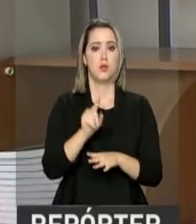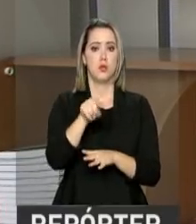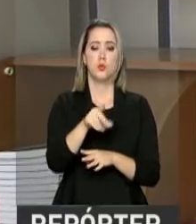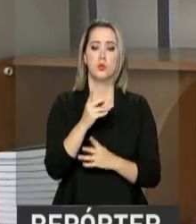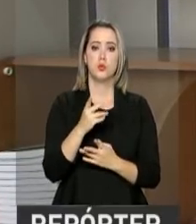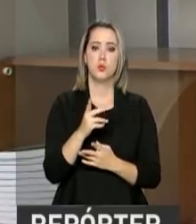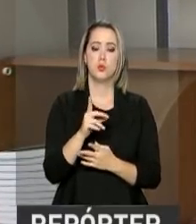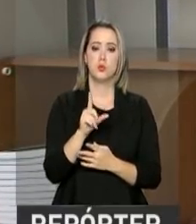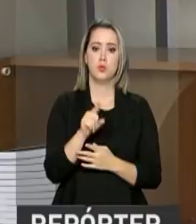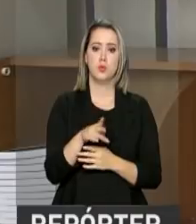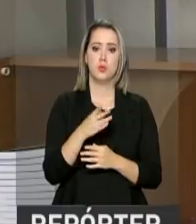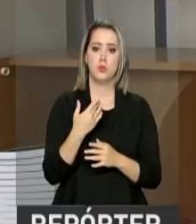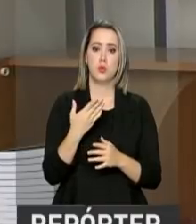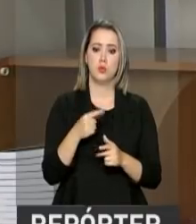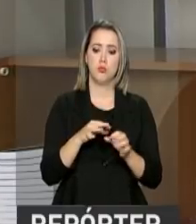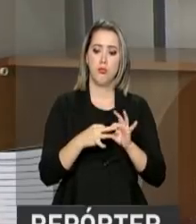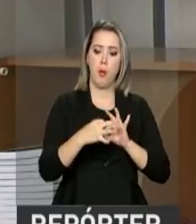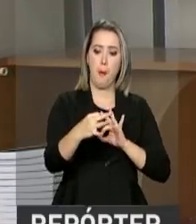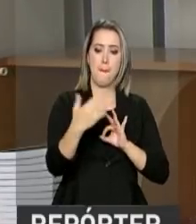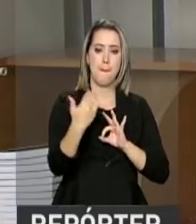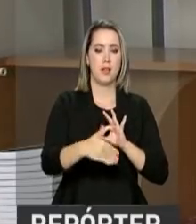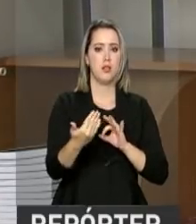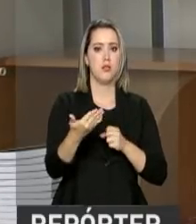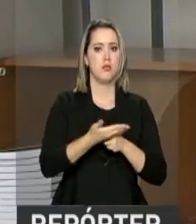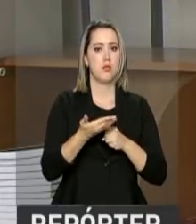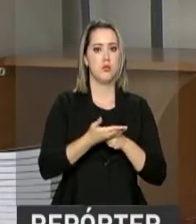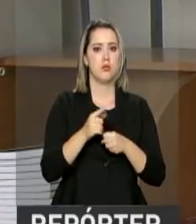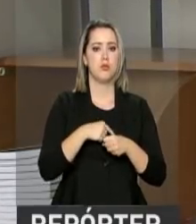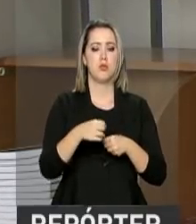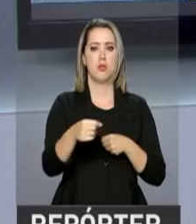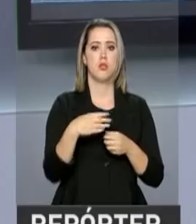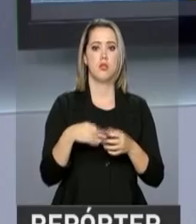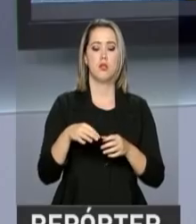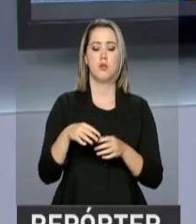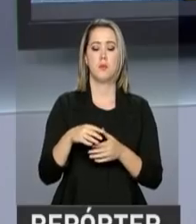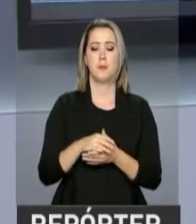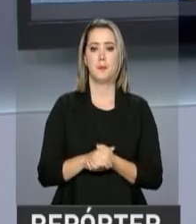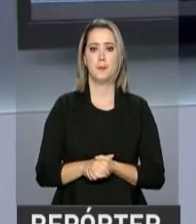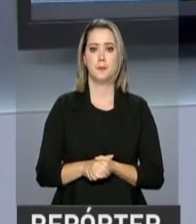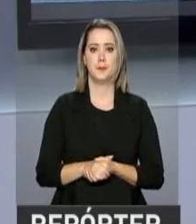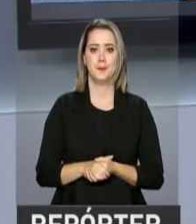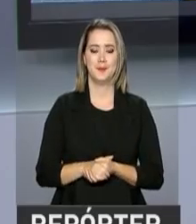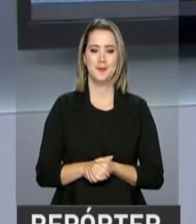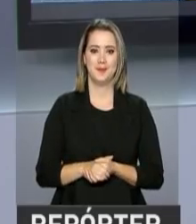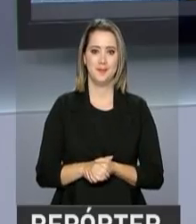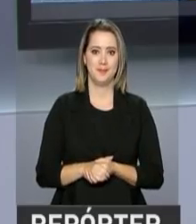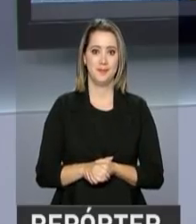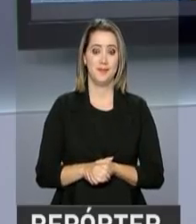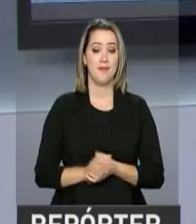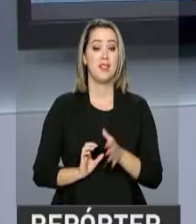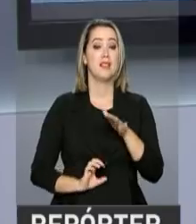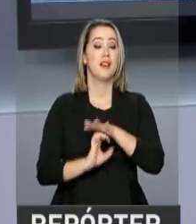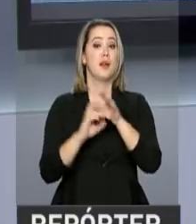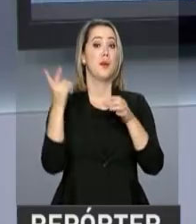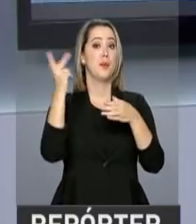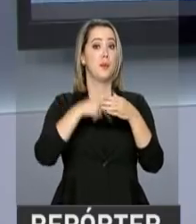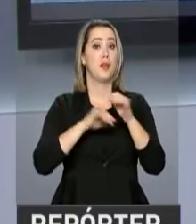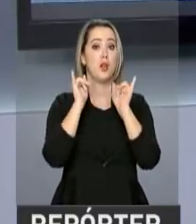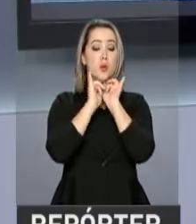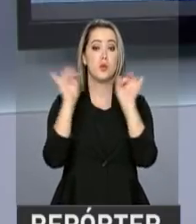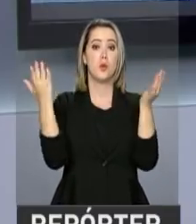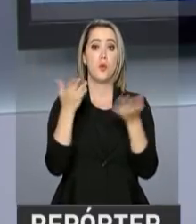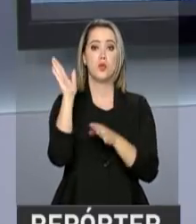né no médio prazo a sermos um equilíbrio fiscal a petrobras anunciou nesta tarde uma